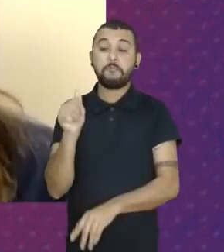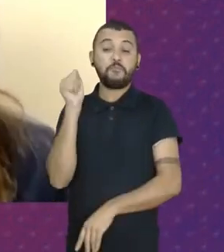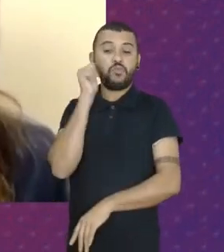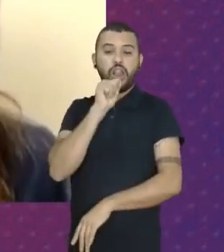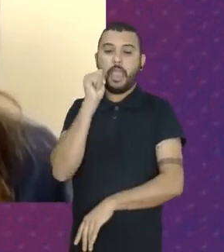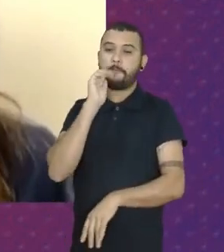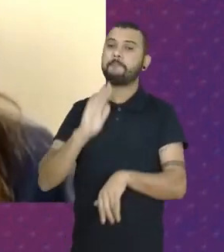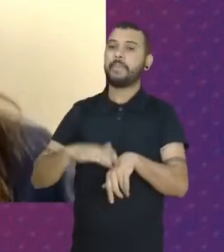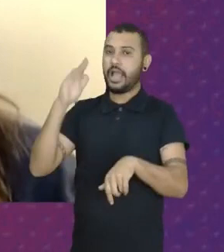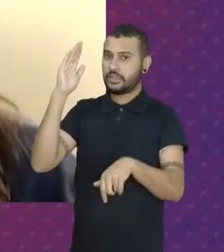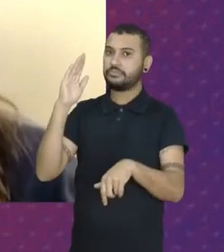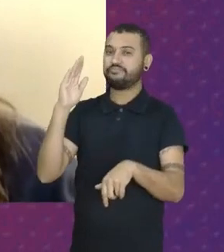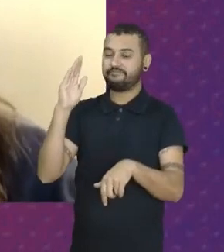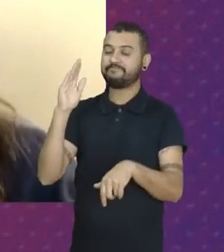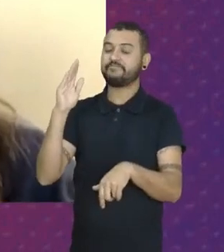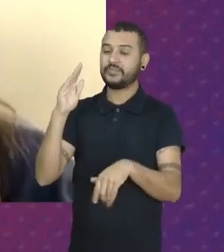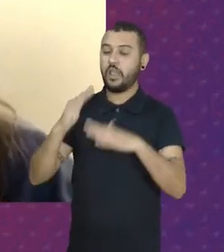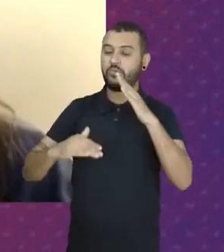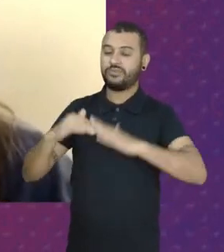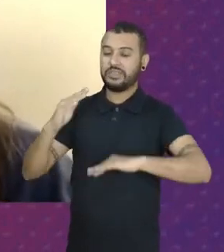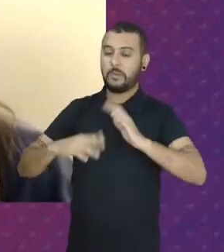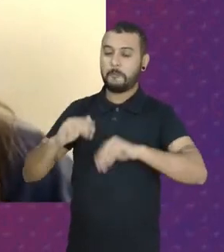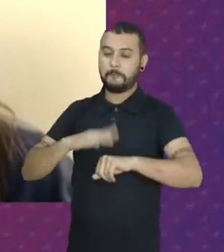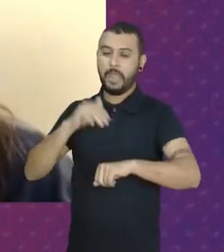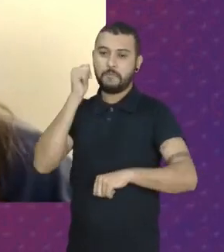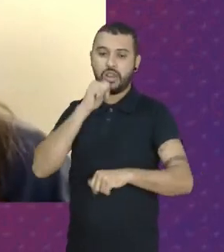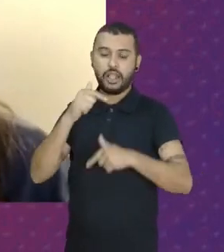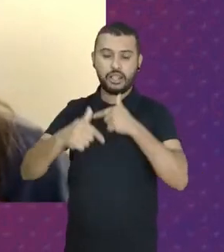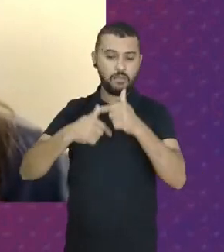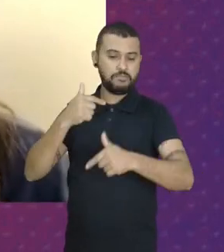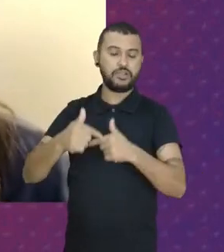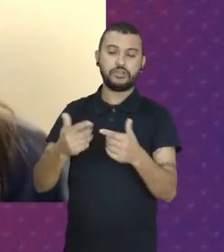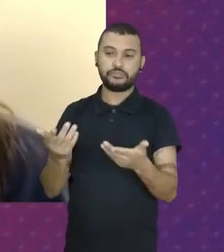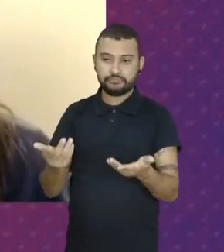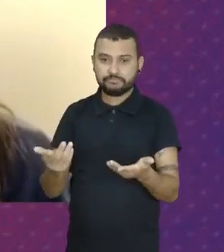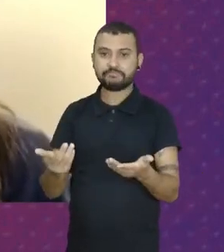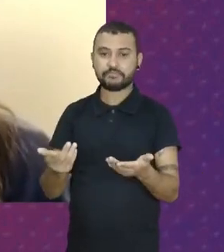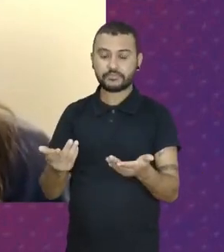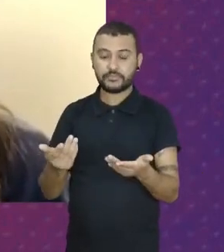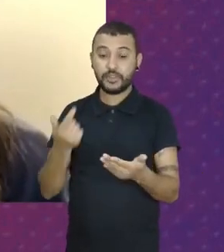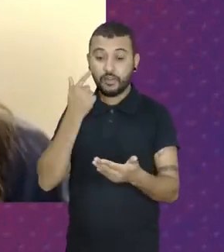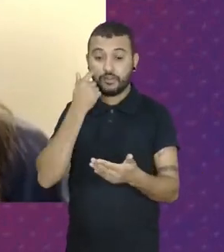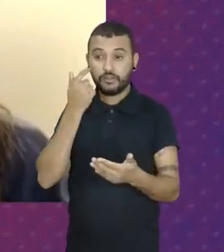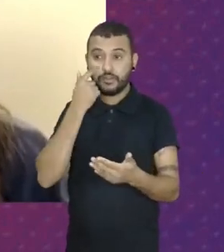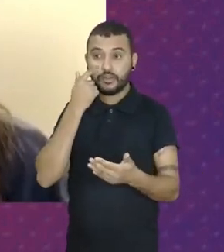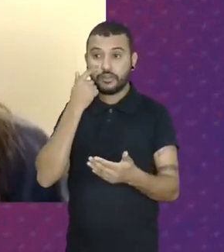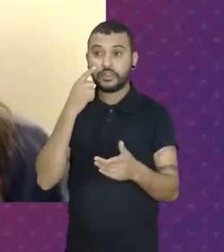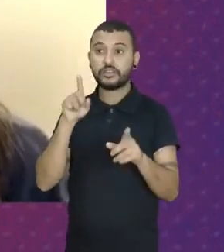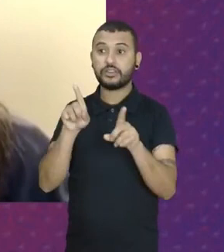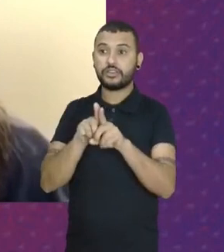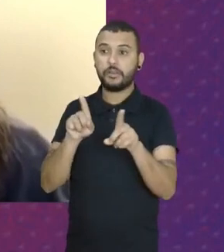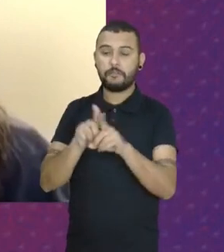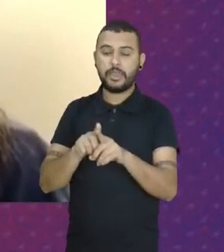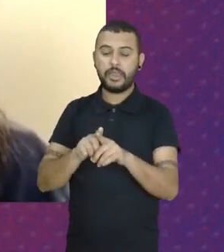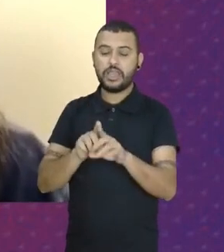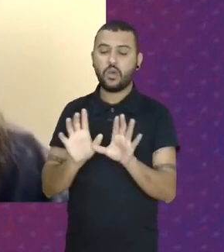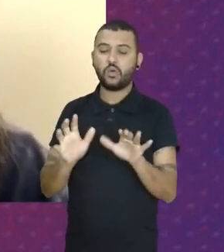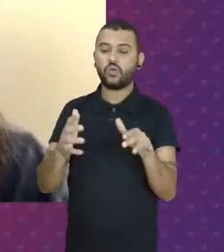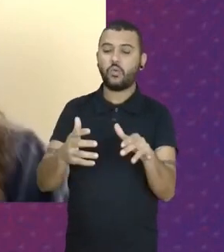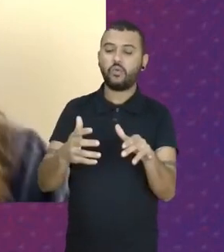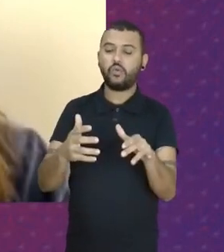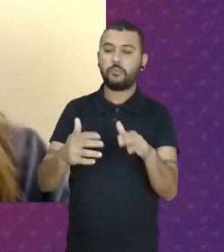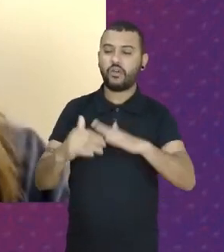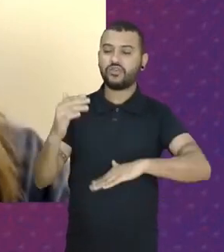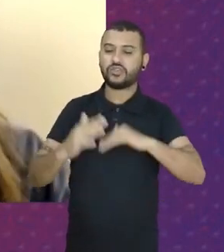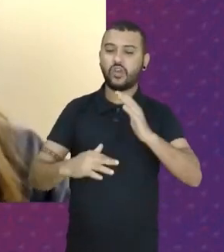feminina, ela é uma carreira mais popular e ela é uma carreira mais negra, né, com presença de mais estudantes